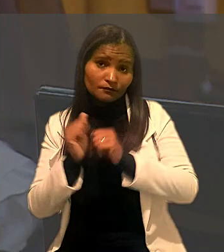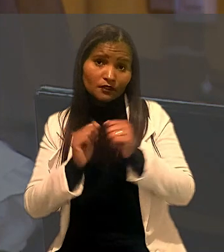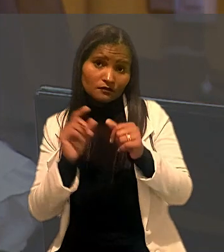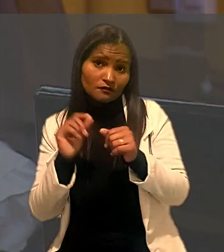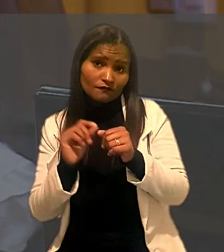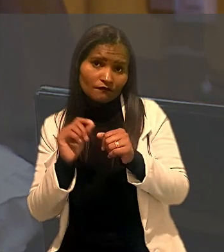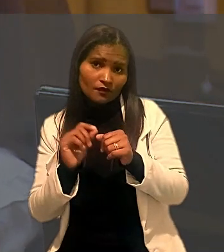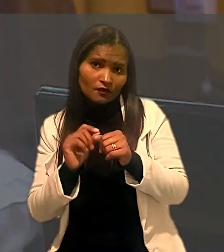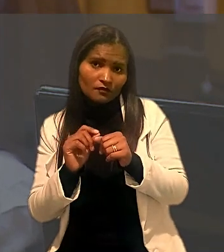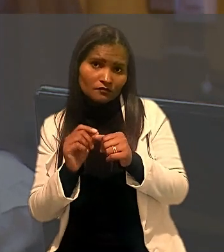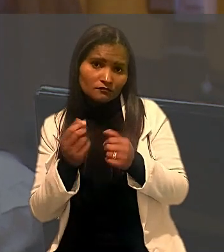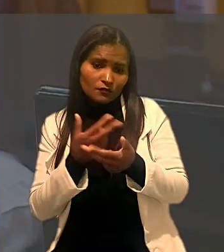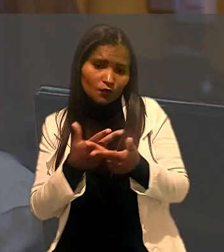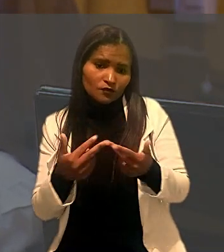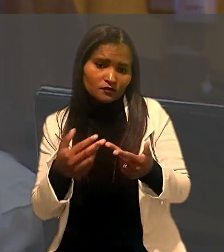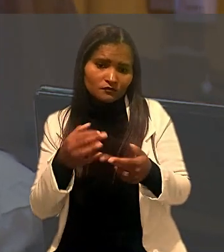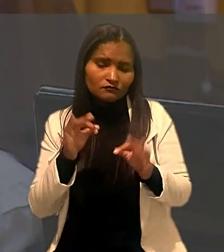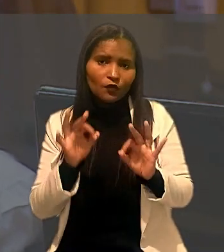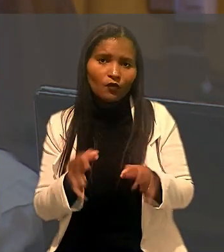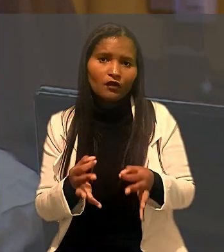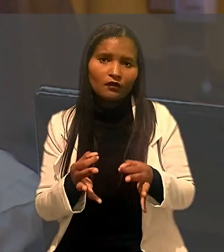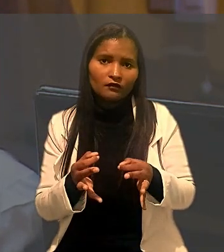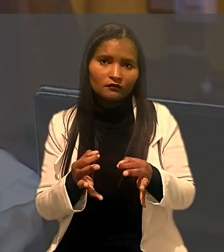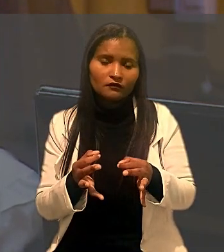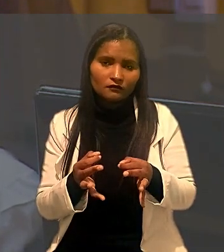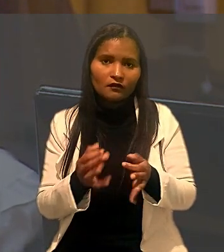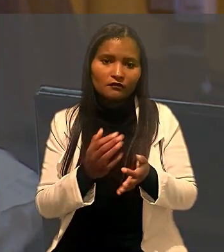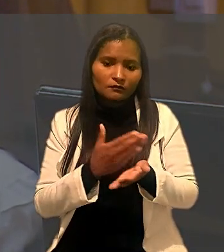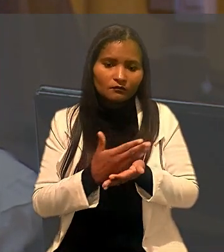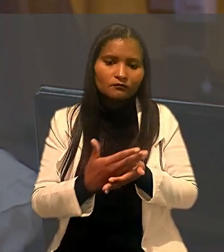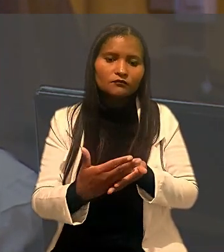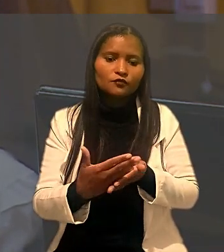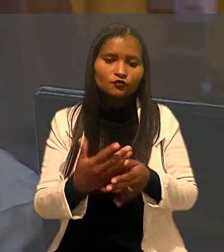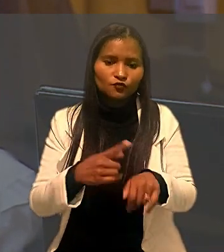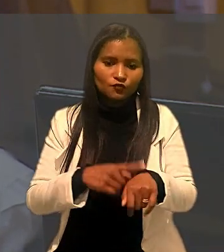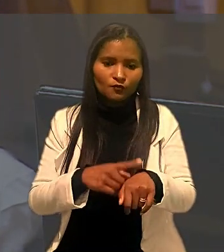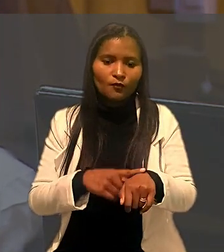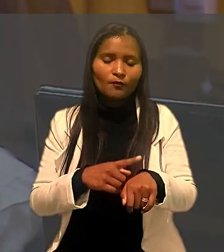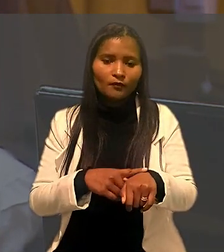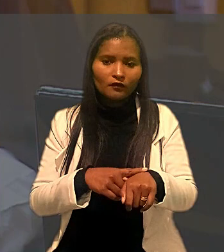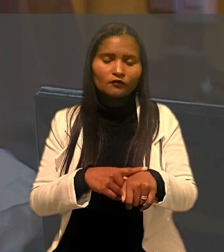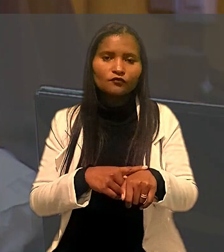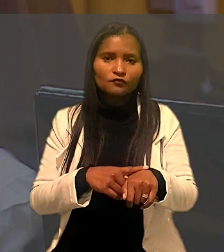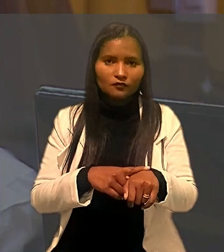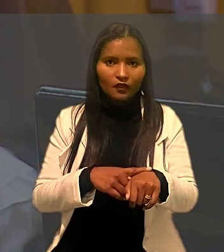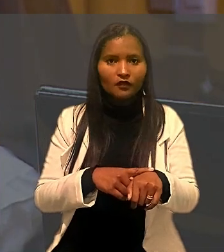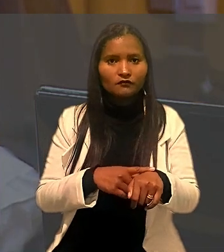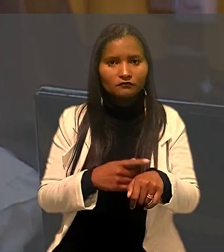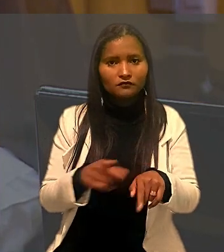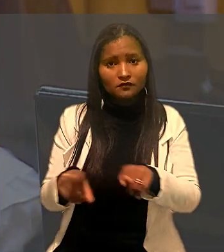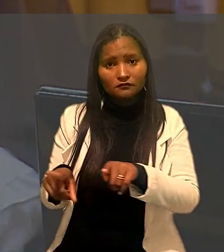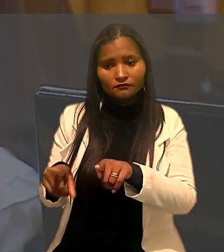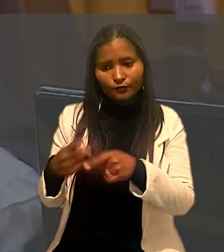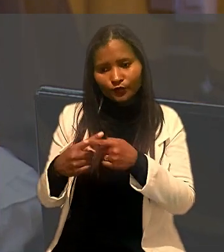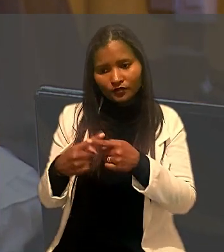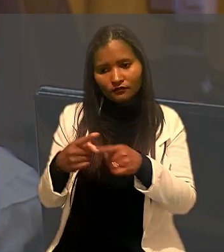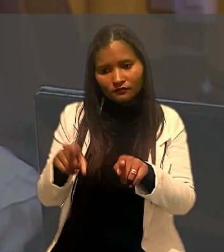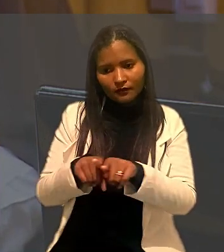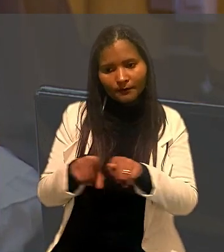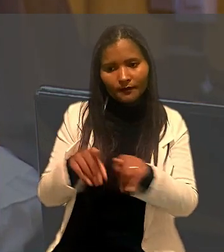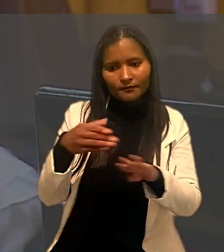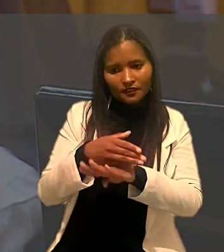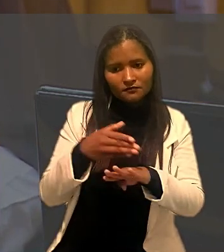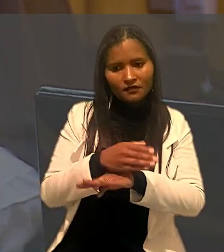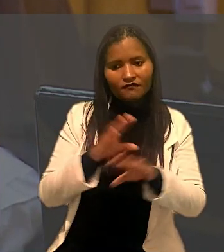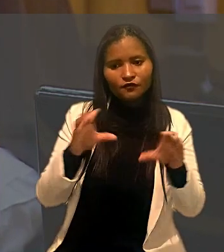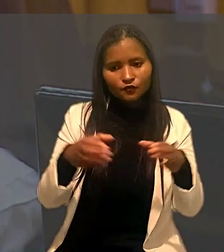que o empregador fez a intervenção correta a partir do momento em que, também participante